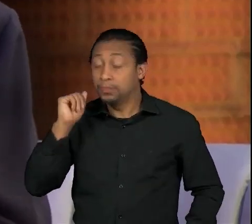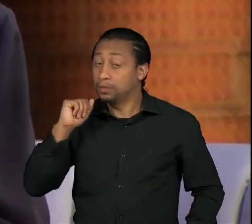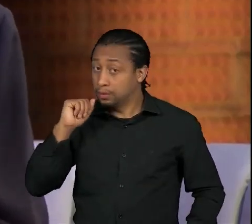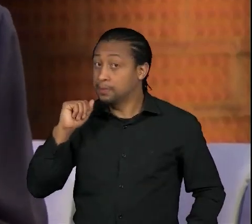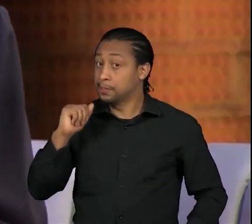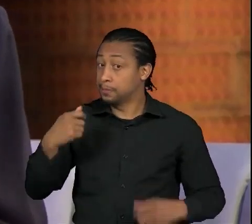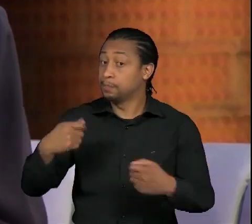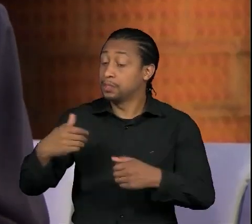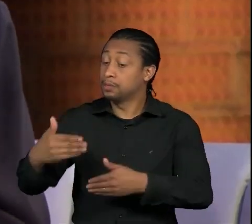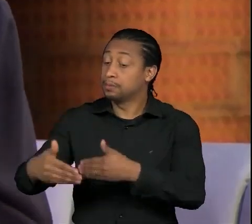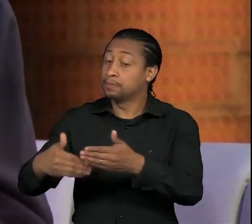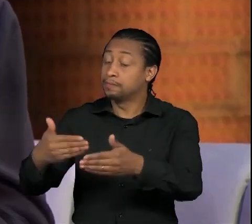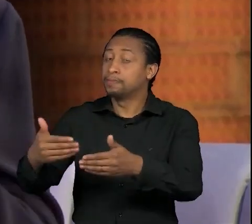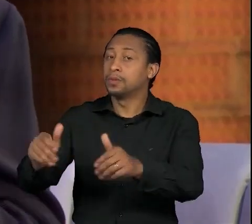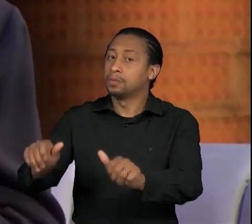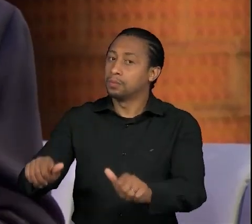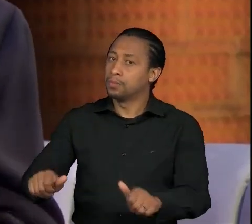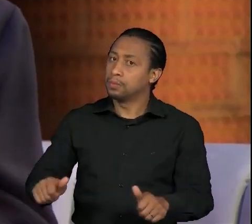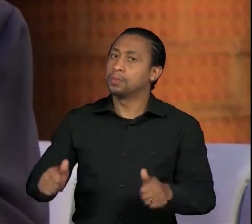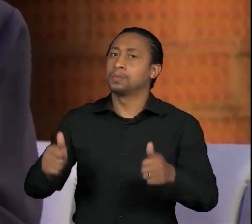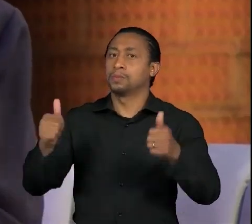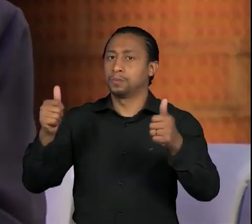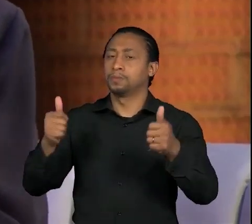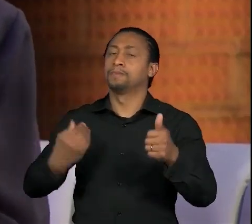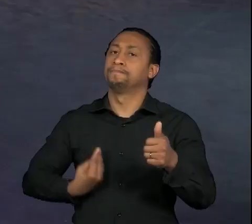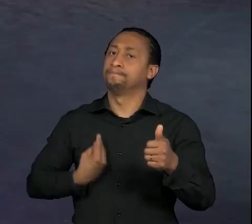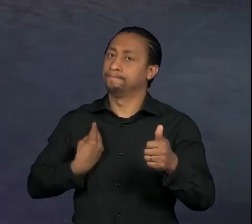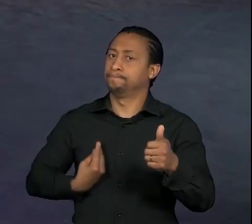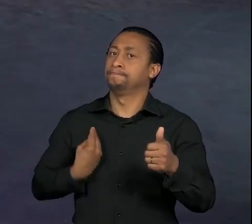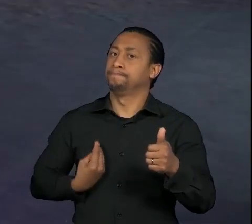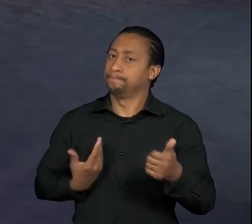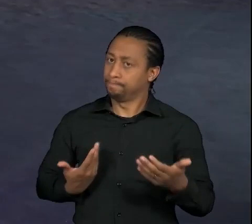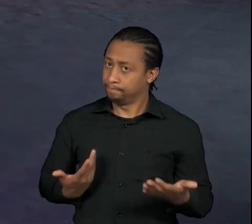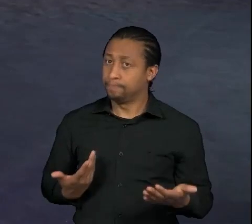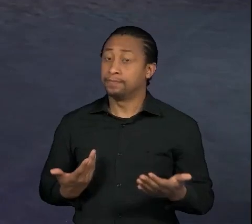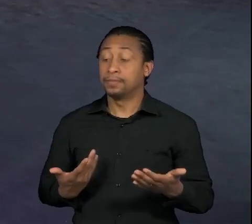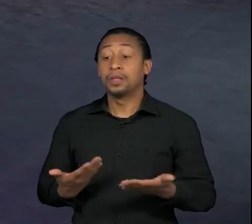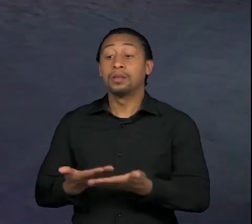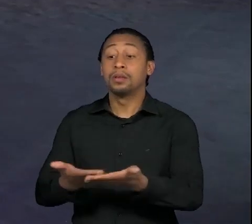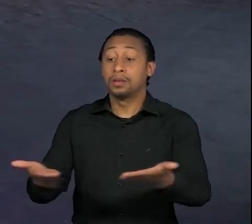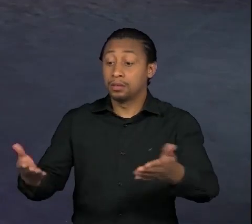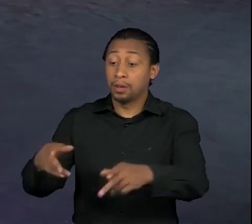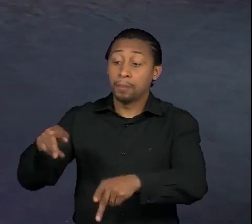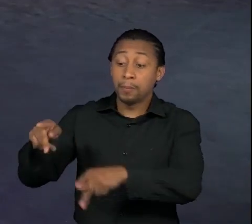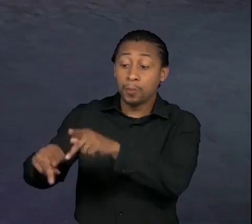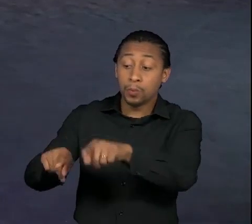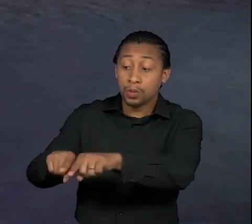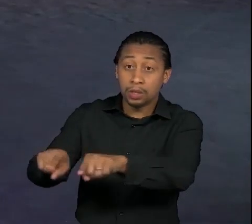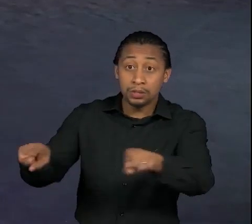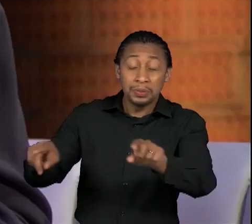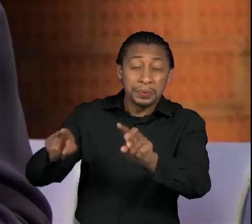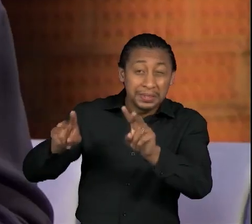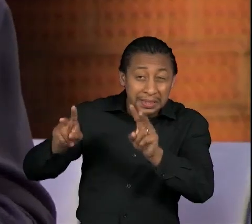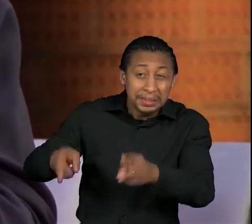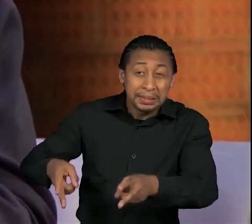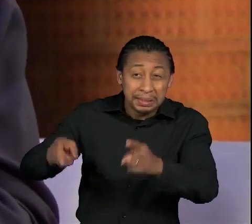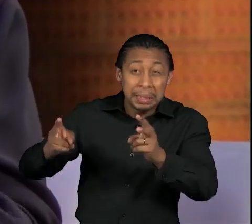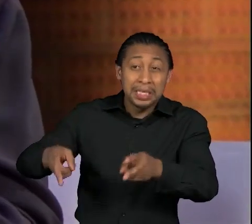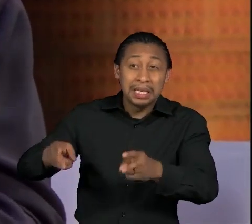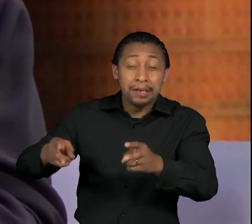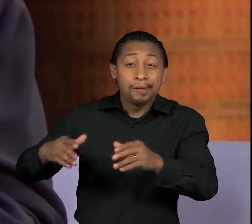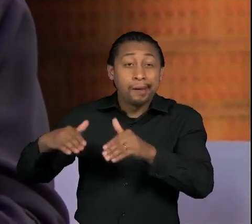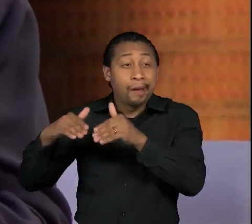de bem viver. E outra coisa, uma população que sempre esteve à mercê do poder